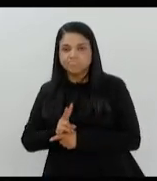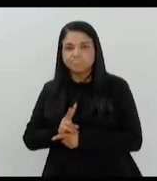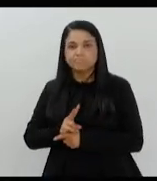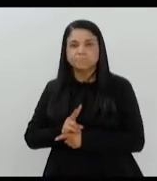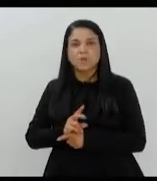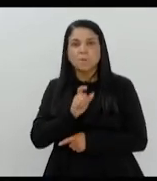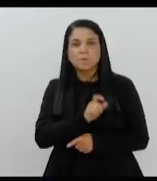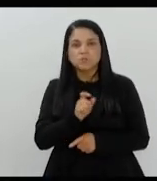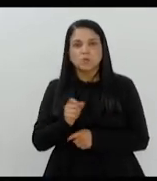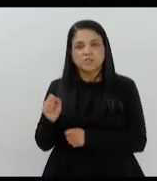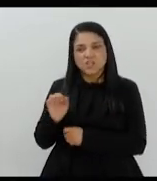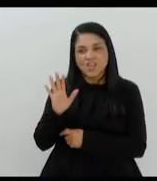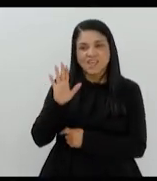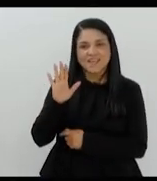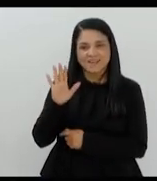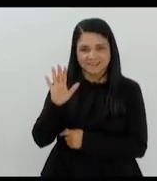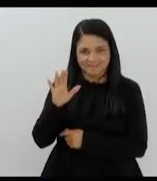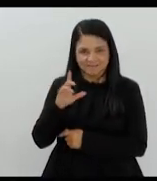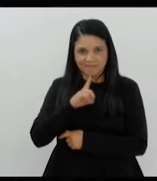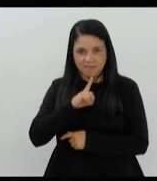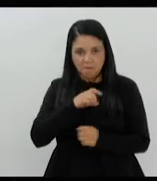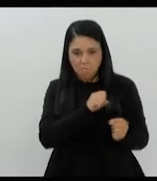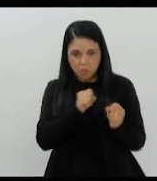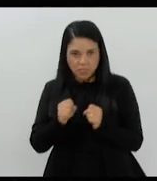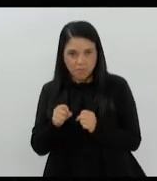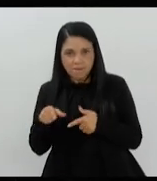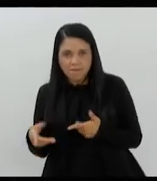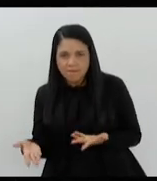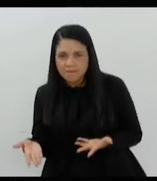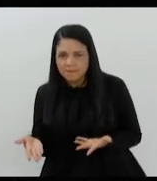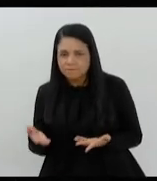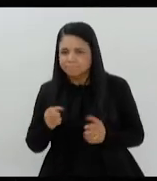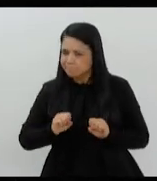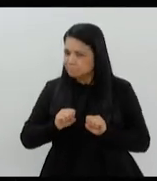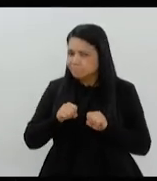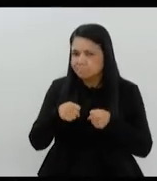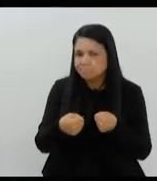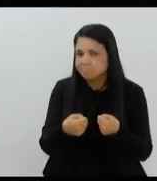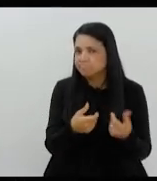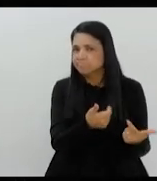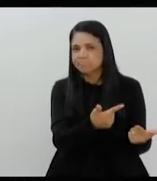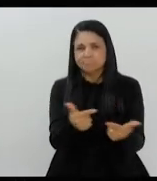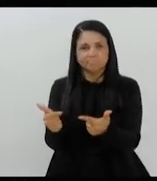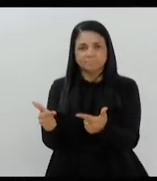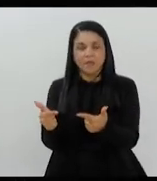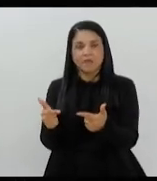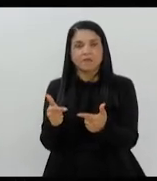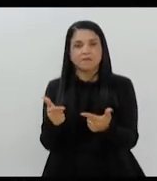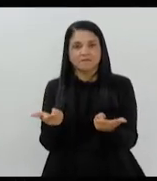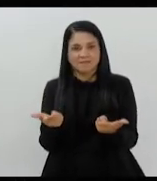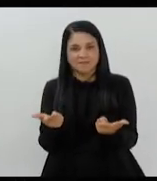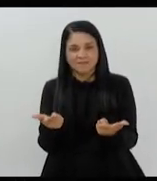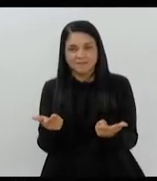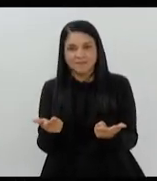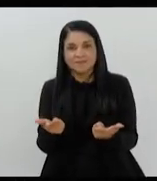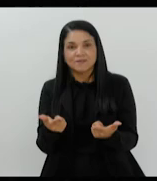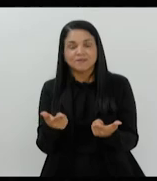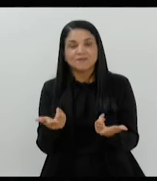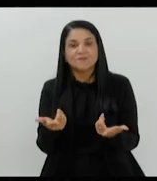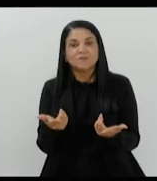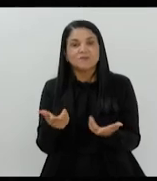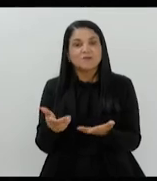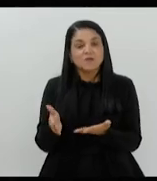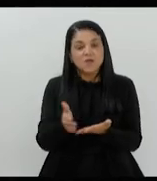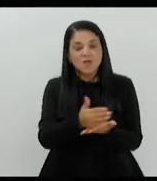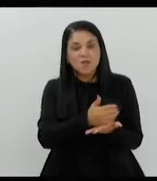poderosos e não faz a defesa dos menos nos favorecidos, que é aumentar o